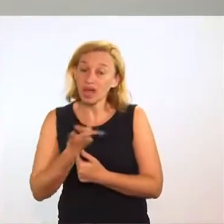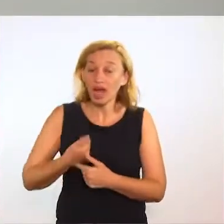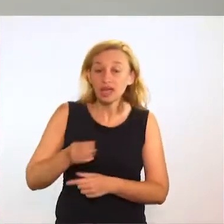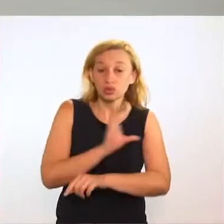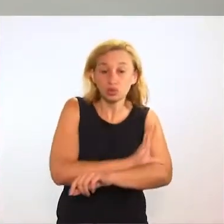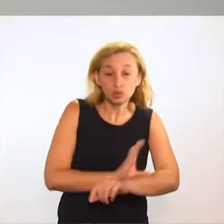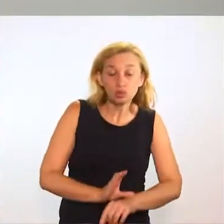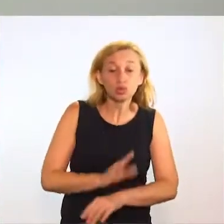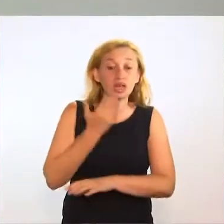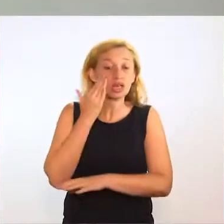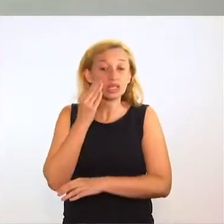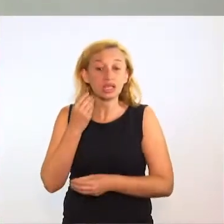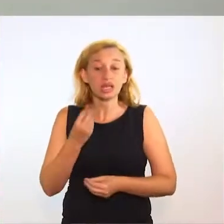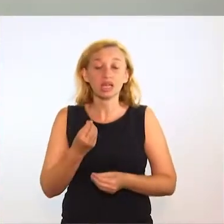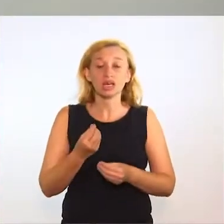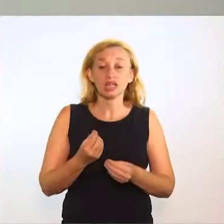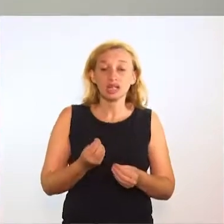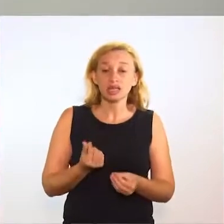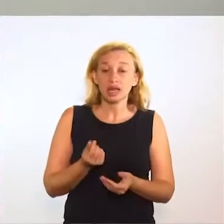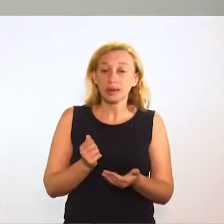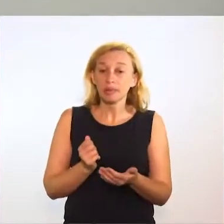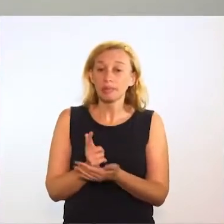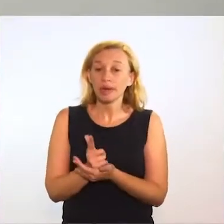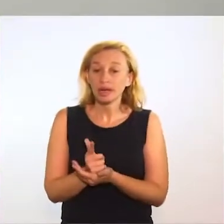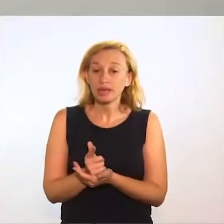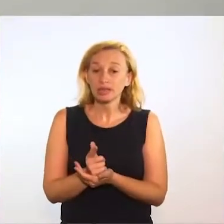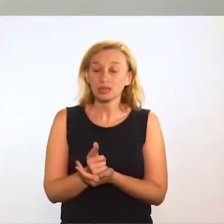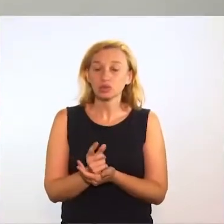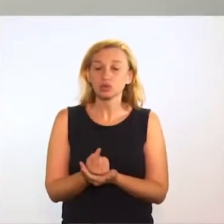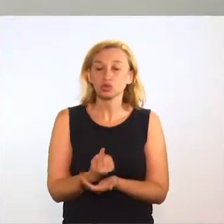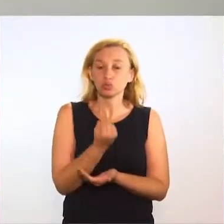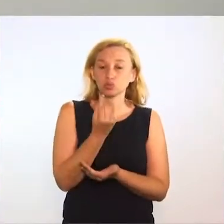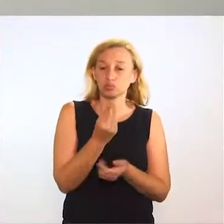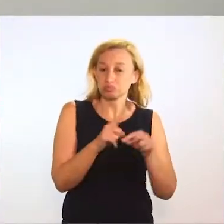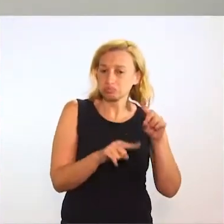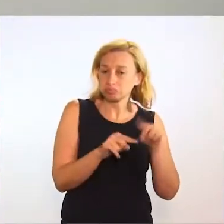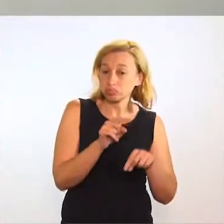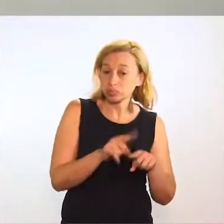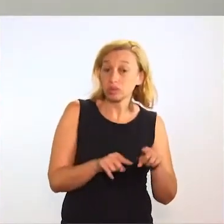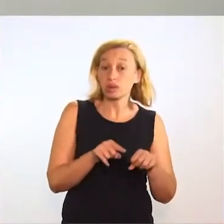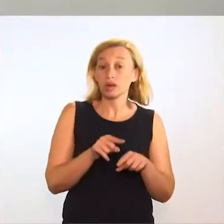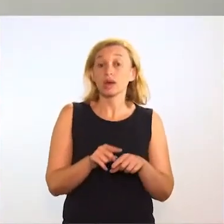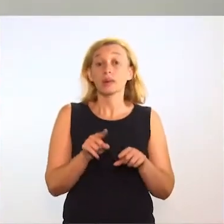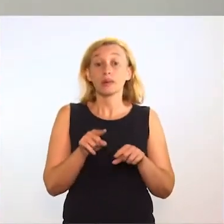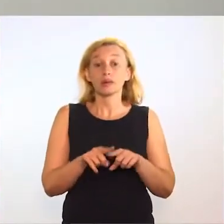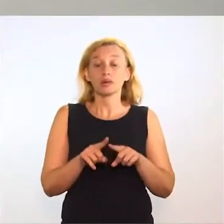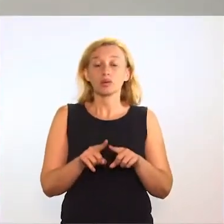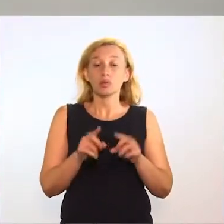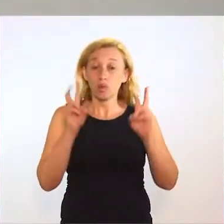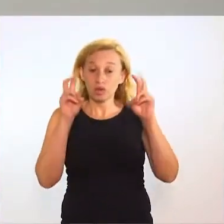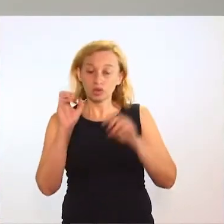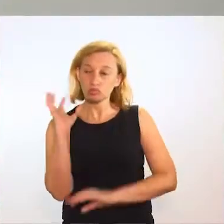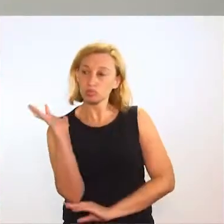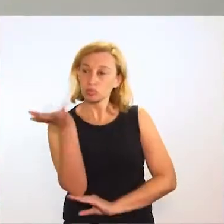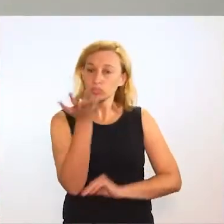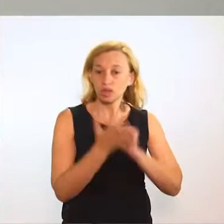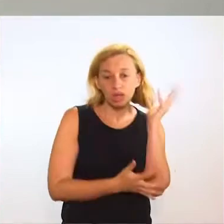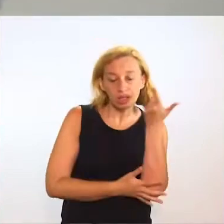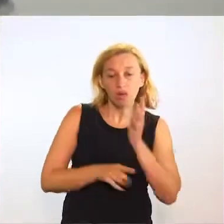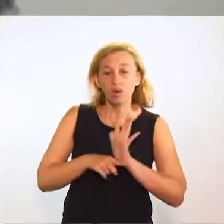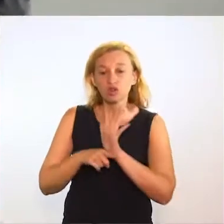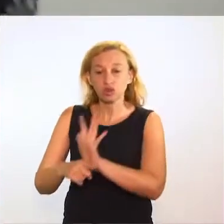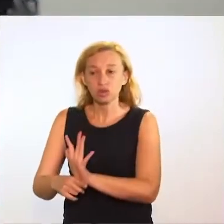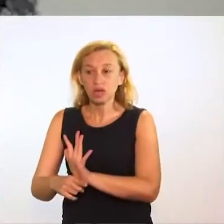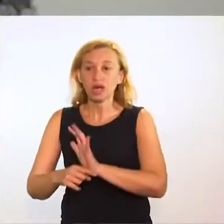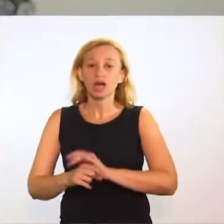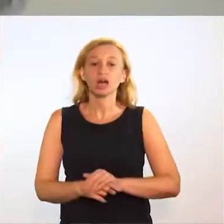de design, e que as pessoas entendam o quanto está contribuindo quando a gente ainda soma com isso o resíduo, né? Com a questão ambiental.